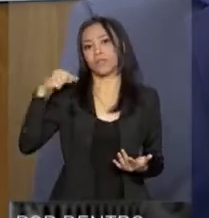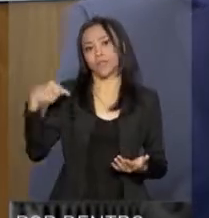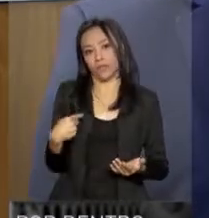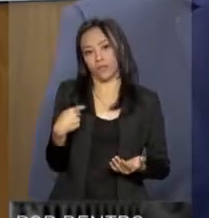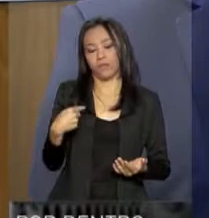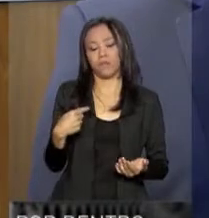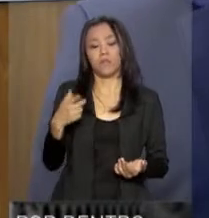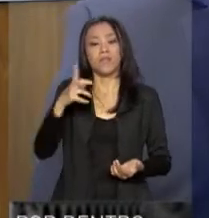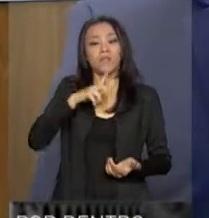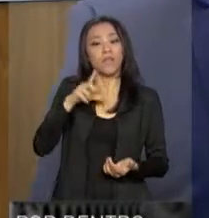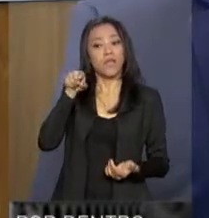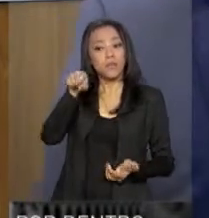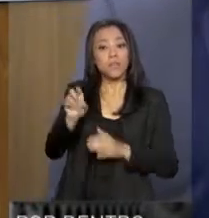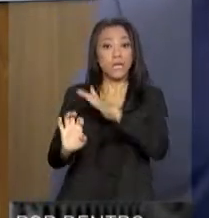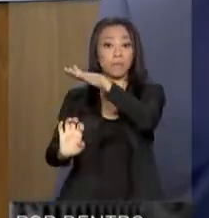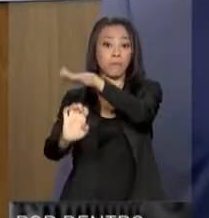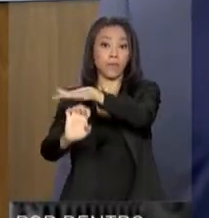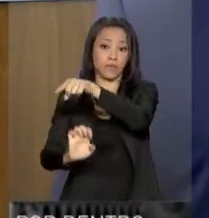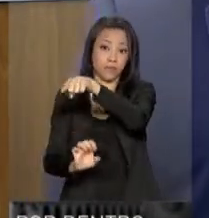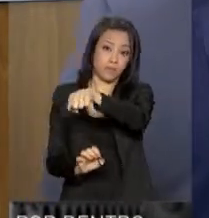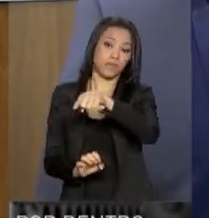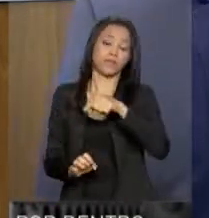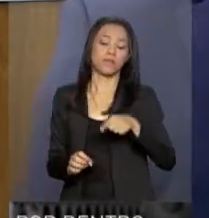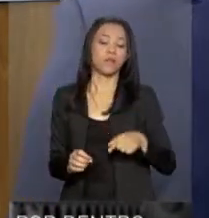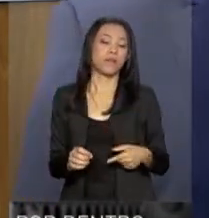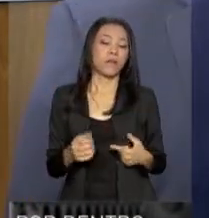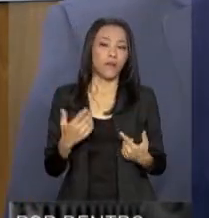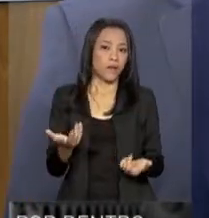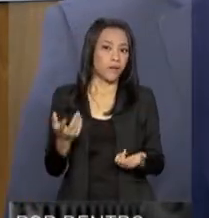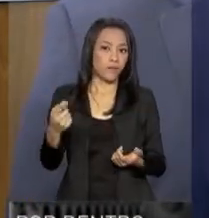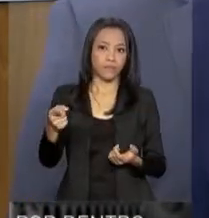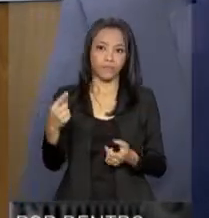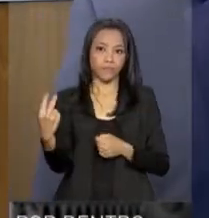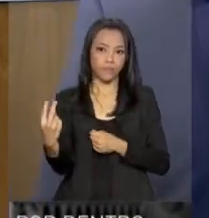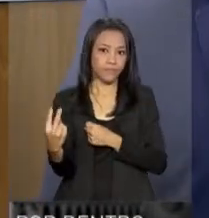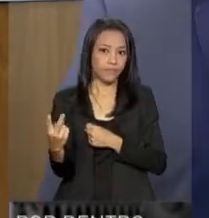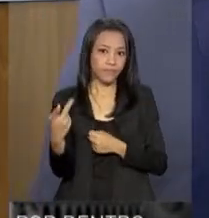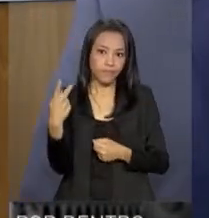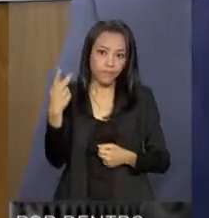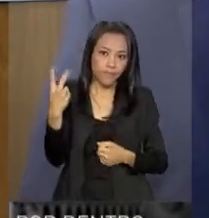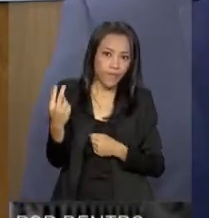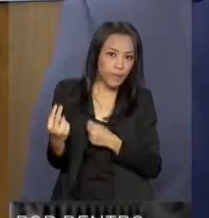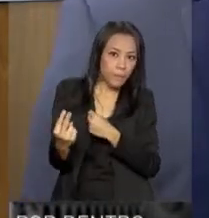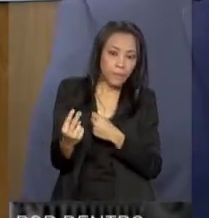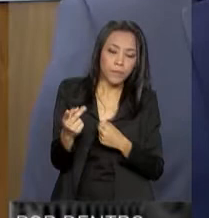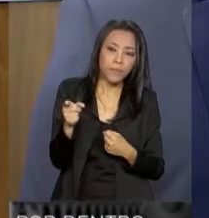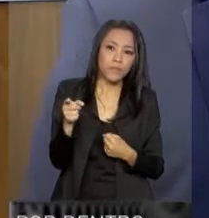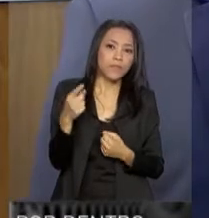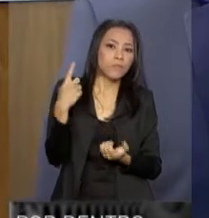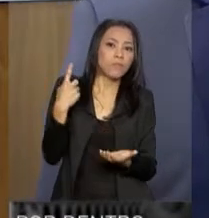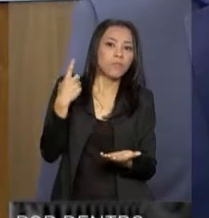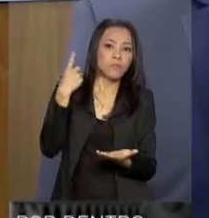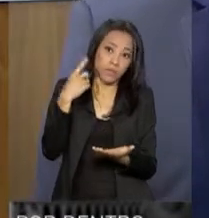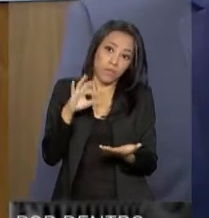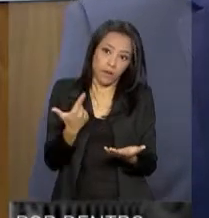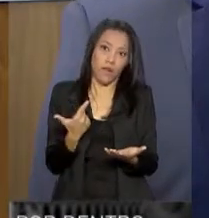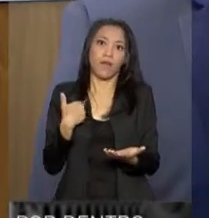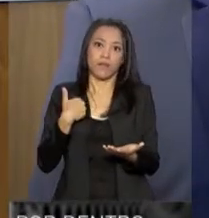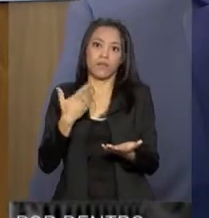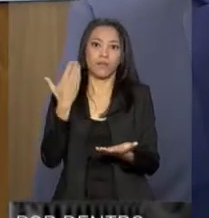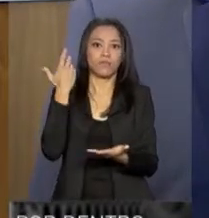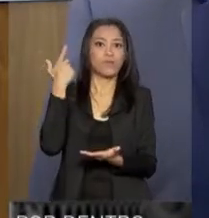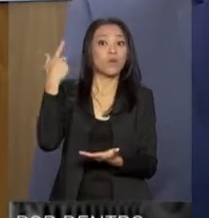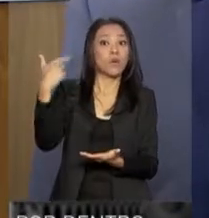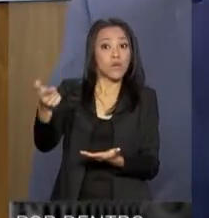nós temos a empresa atuando no pólo de proteção de dentro de um processo devido processo legal apresentando seu